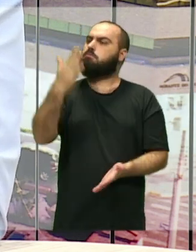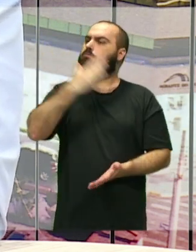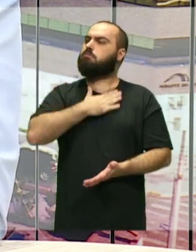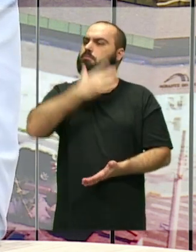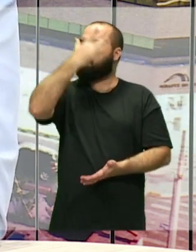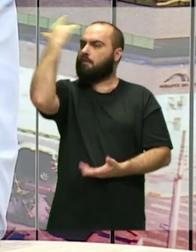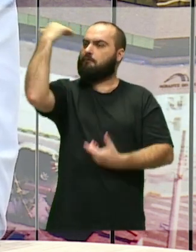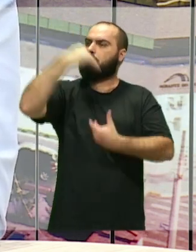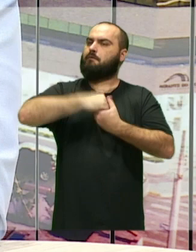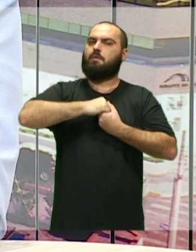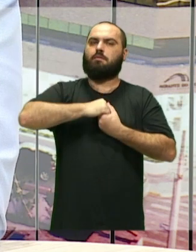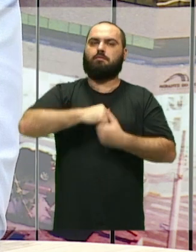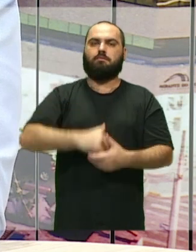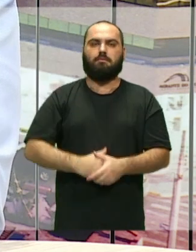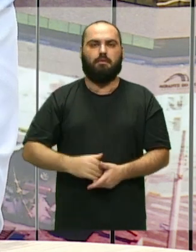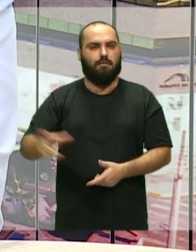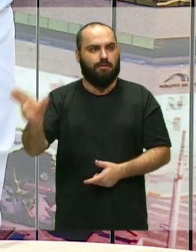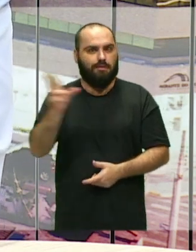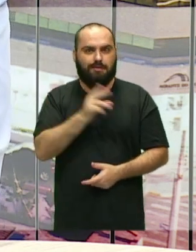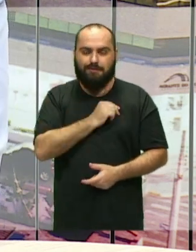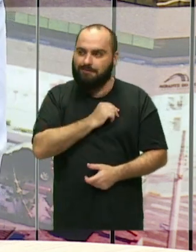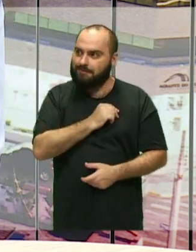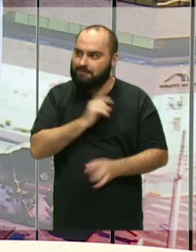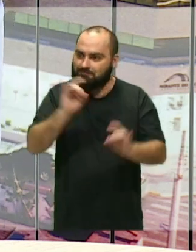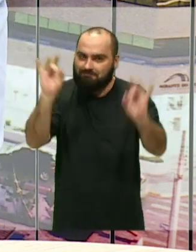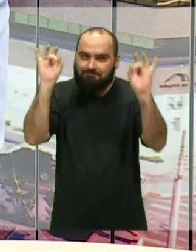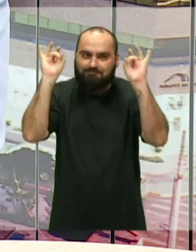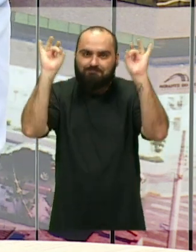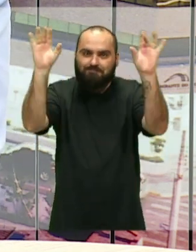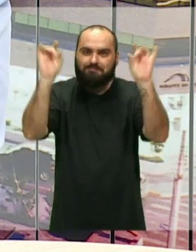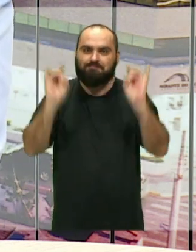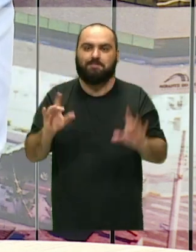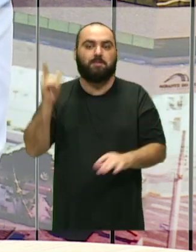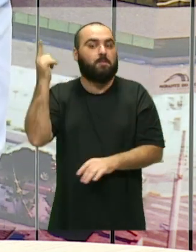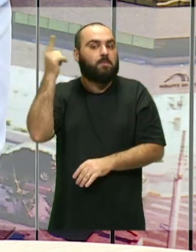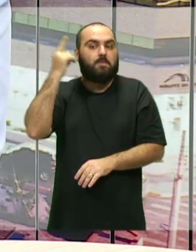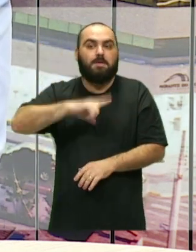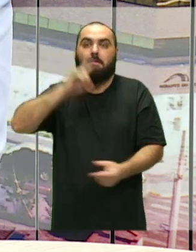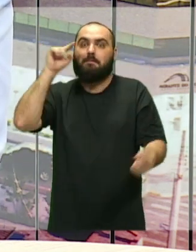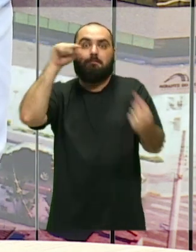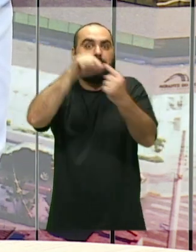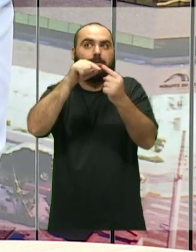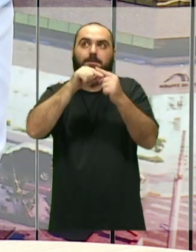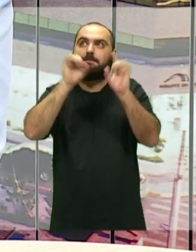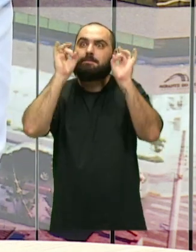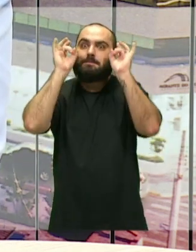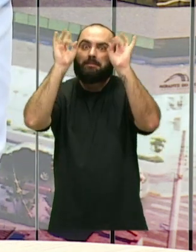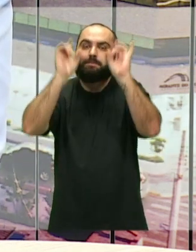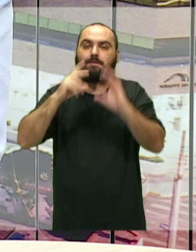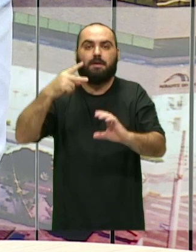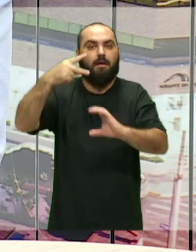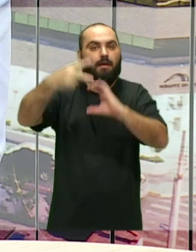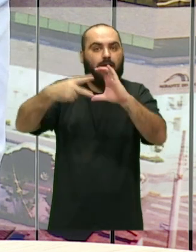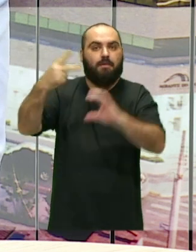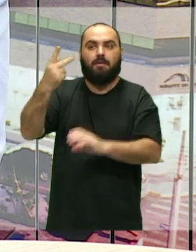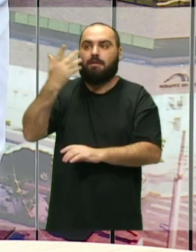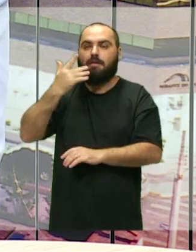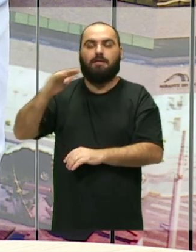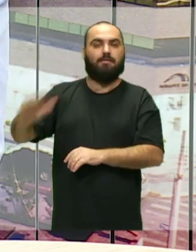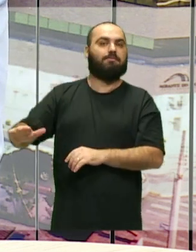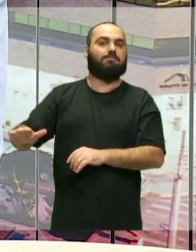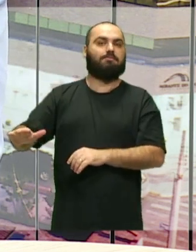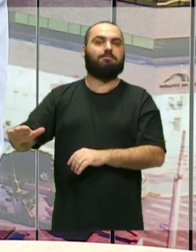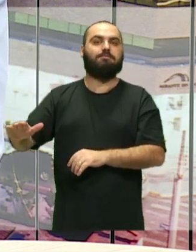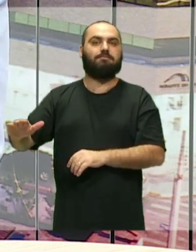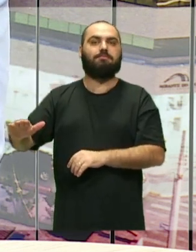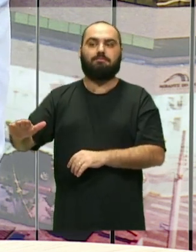isso para nós é um grande Vitória eu acredito que alcançar um grande objetivo do Câmara Mirim que é fomentar